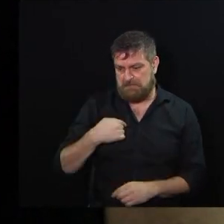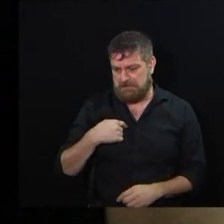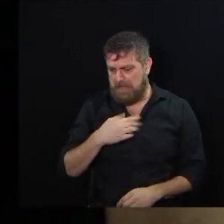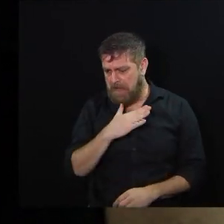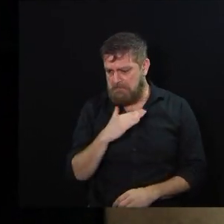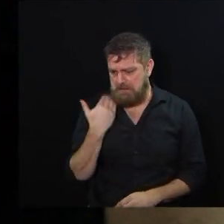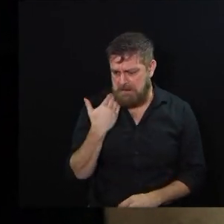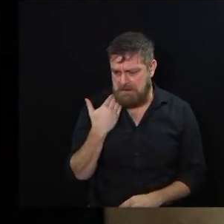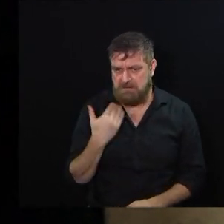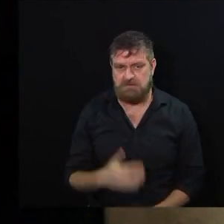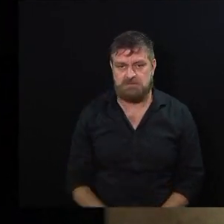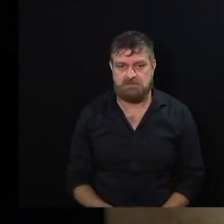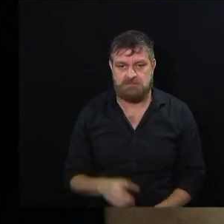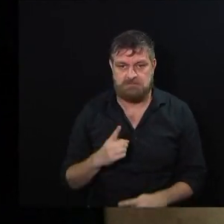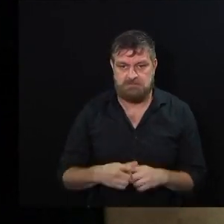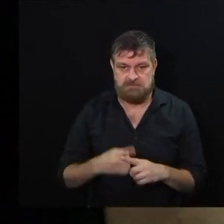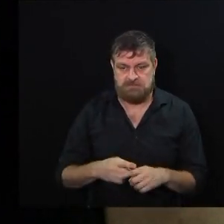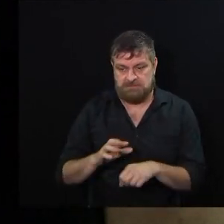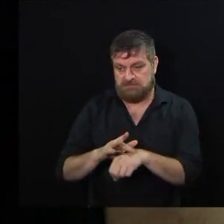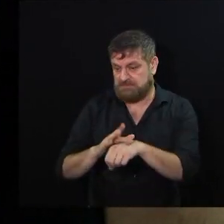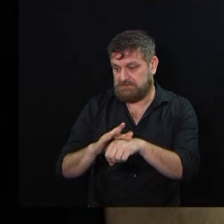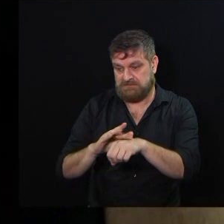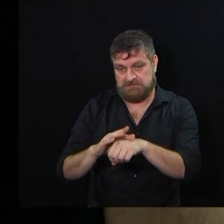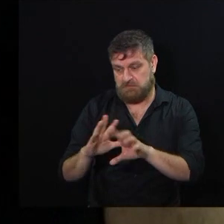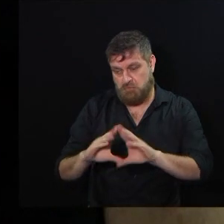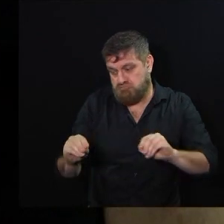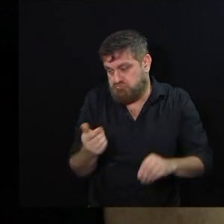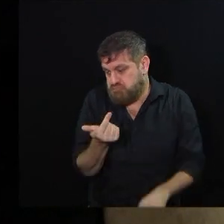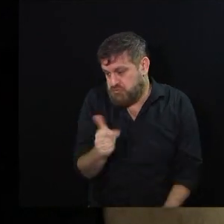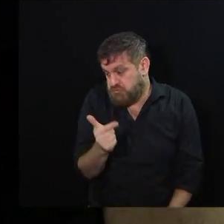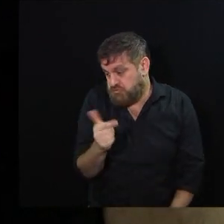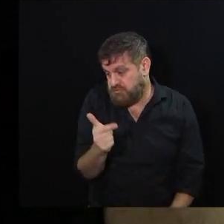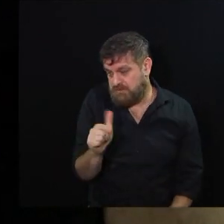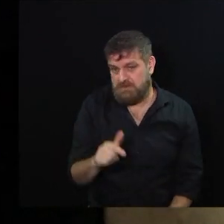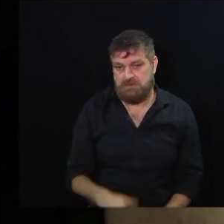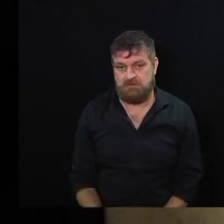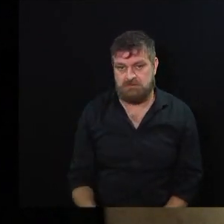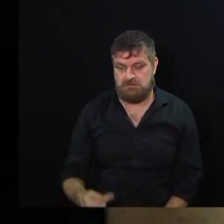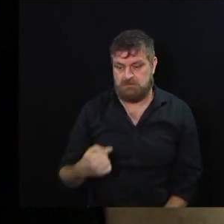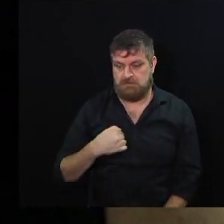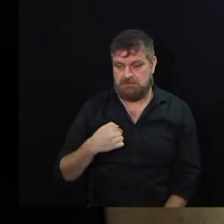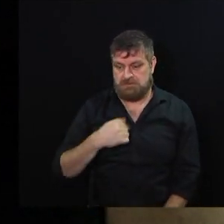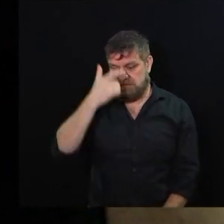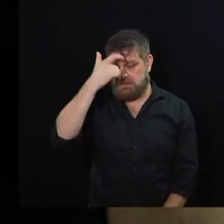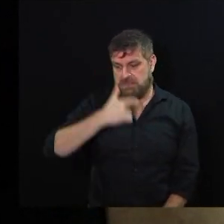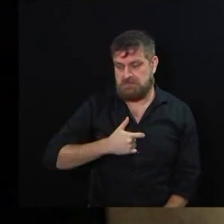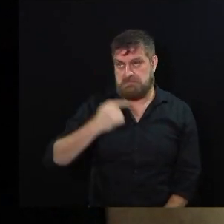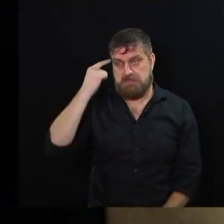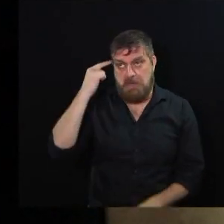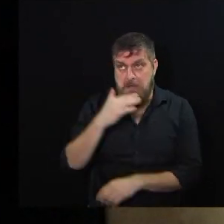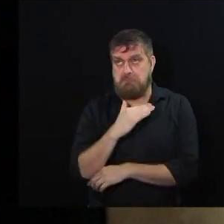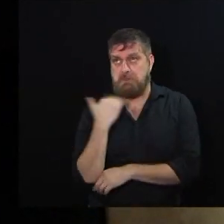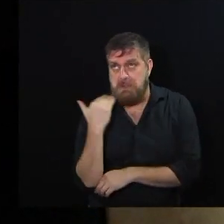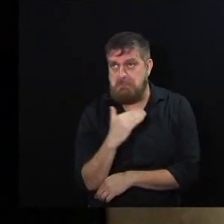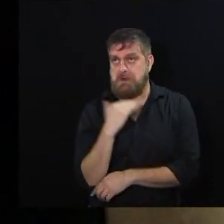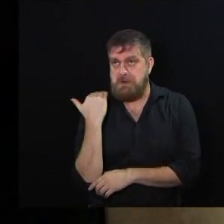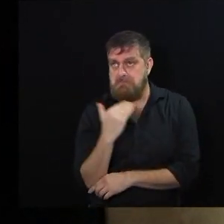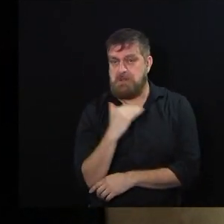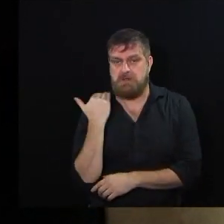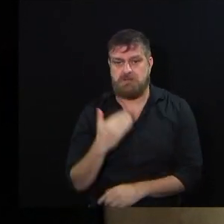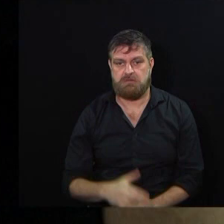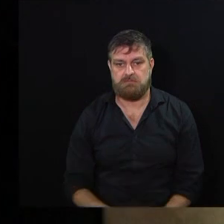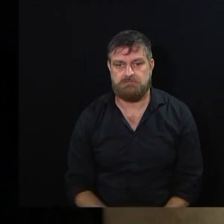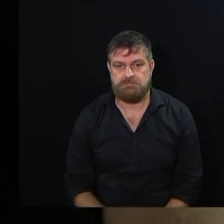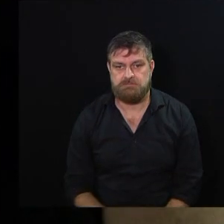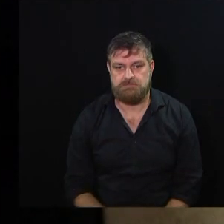essa doença não tem cura. Então, eu não me levo assim, porque eu vou morrer. Então, às vezes eu falo